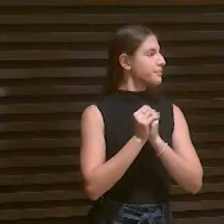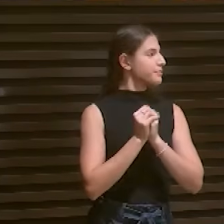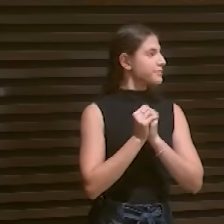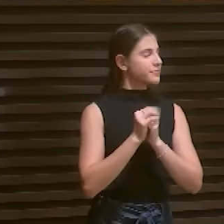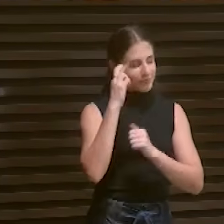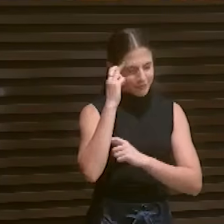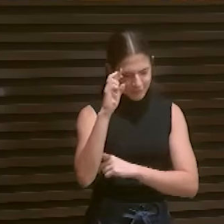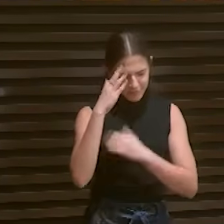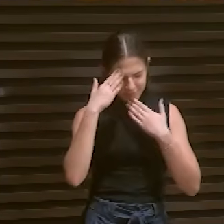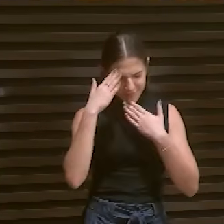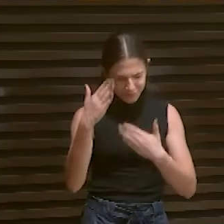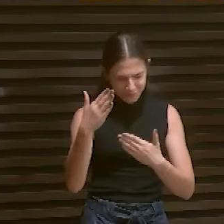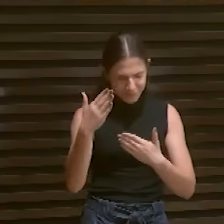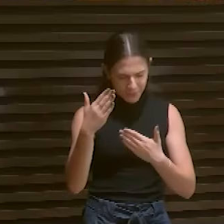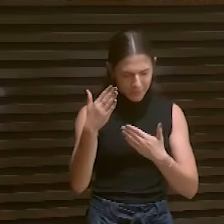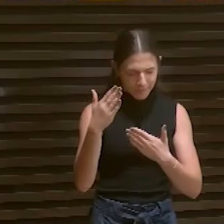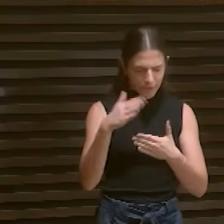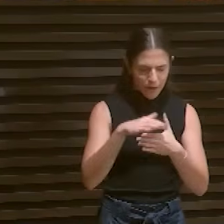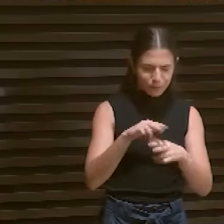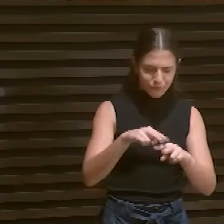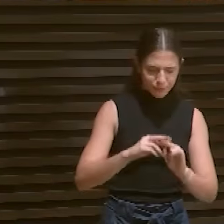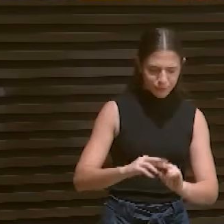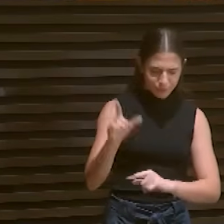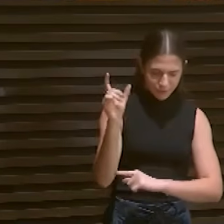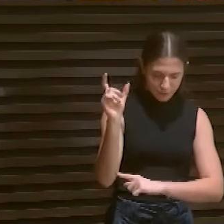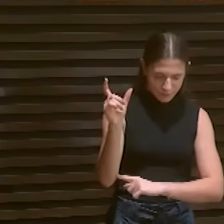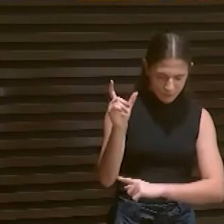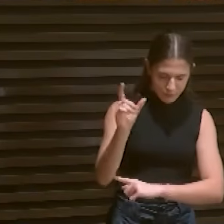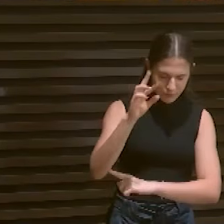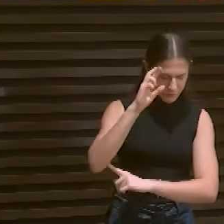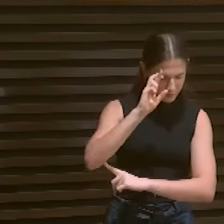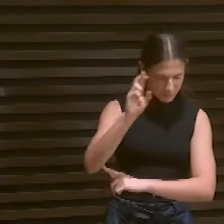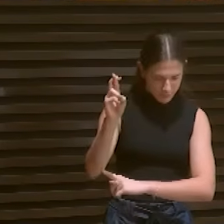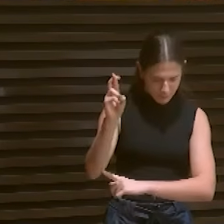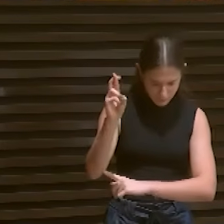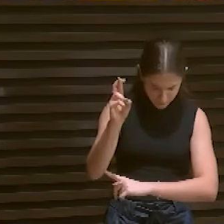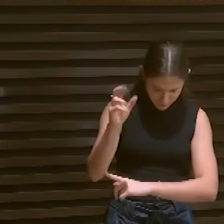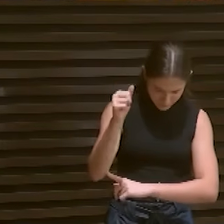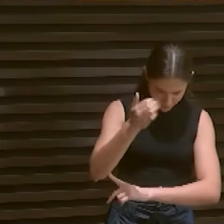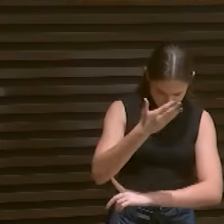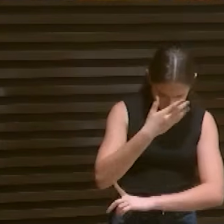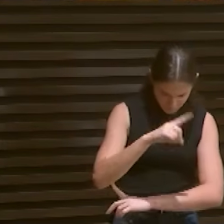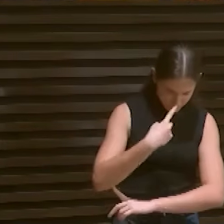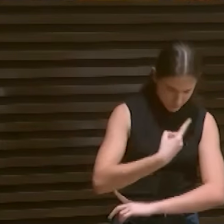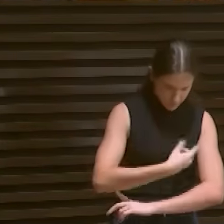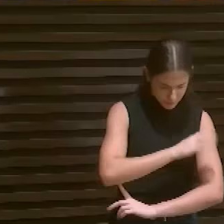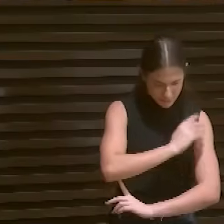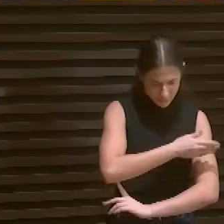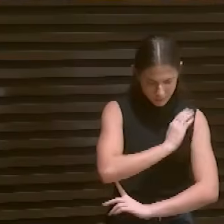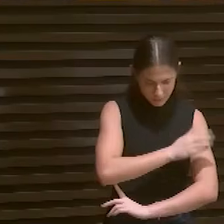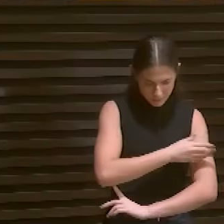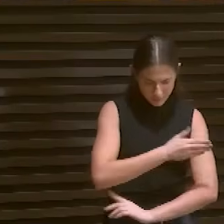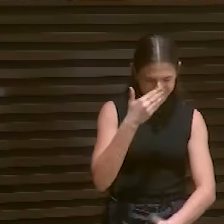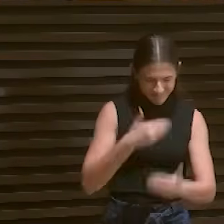Senhor, te agradecemos por essa palavra e que o Senhor revele ela ao nosso coração,